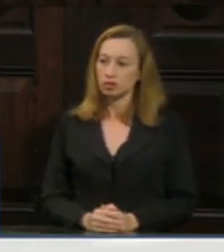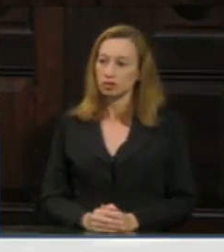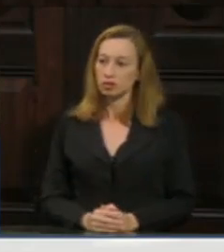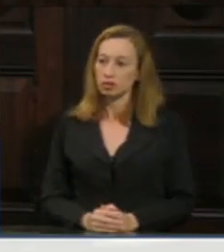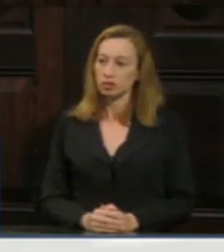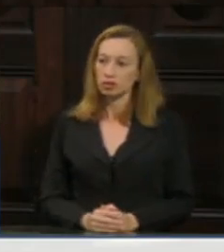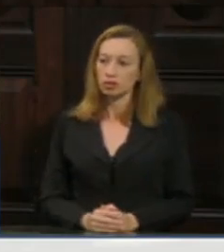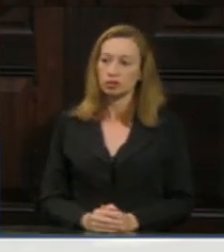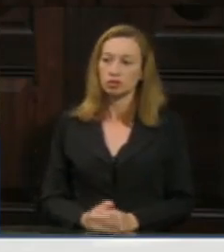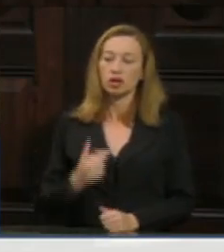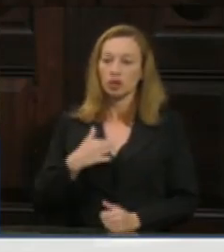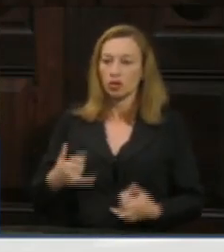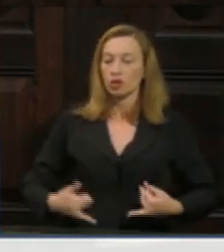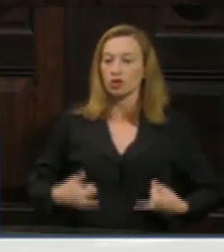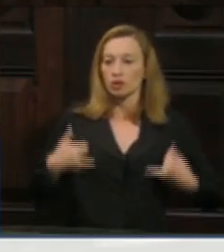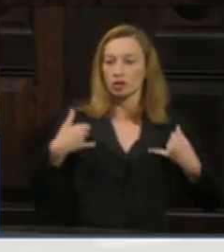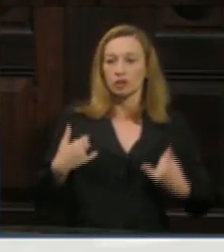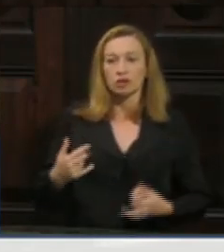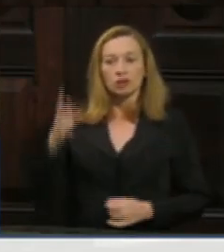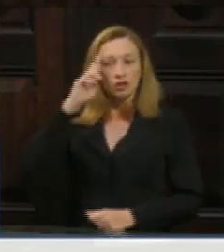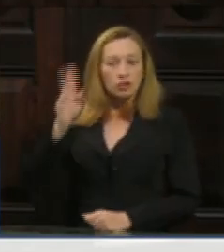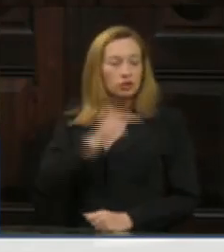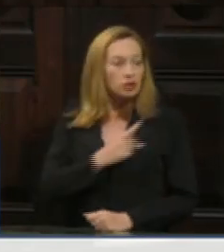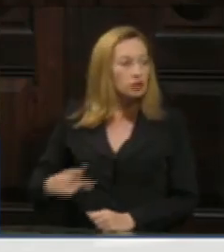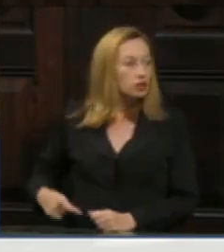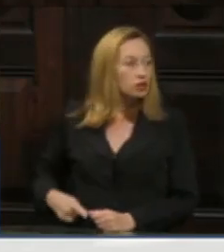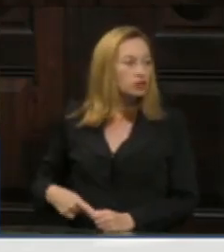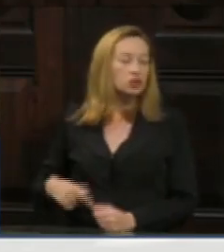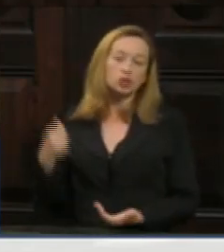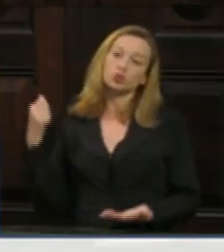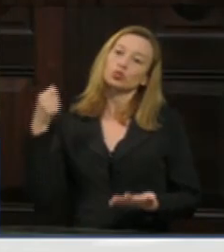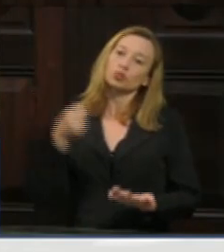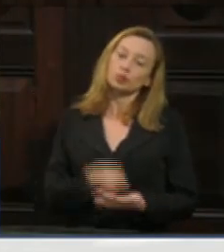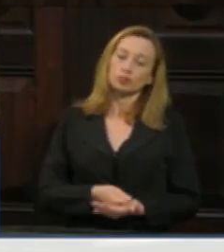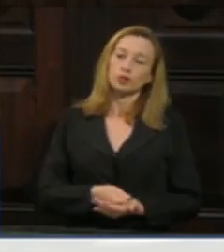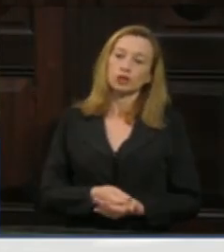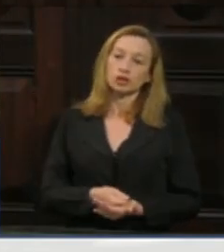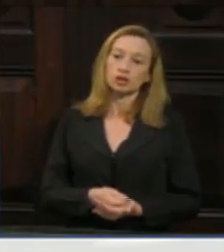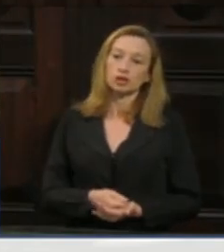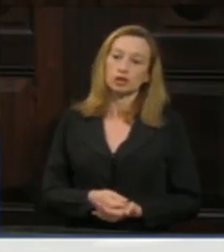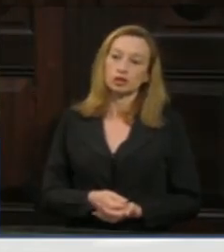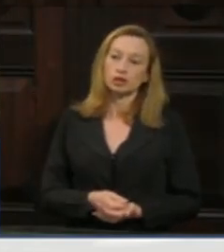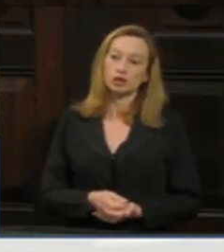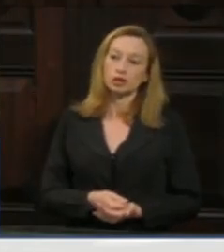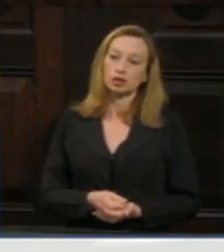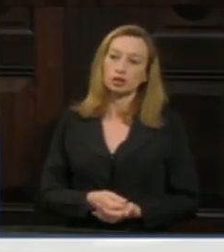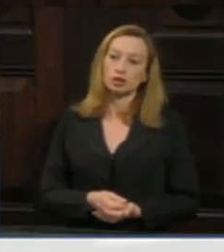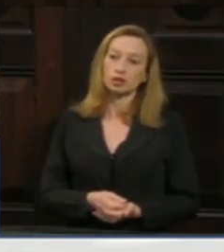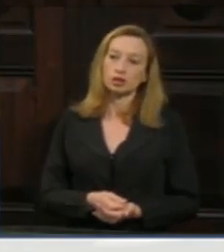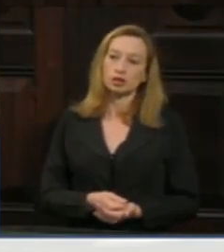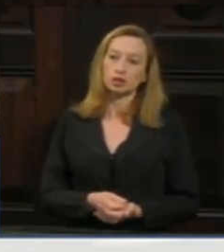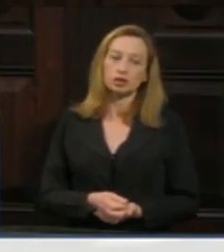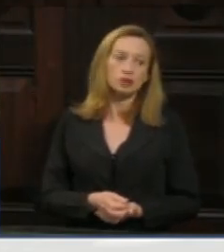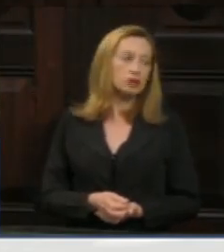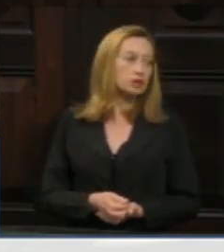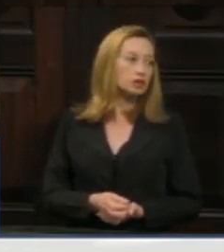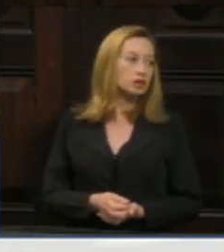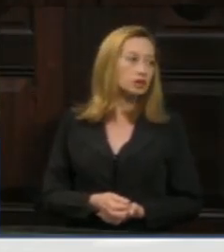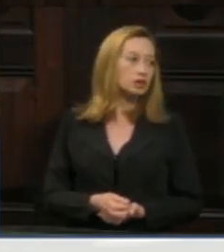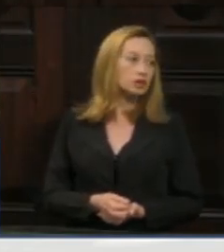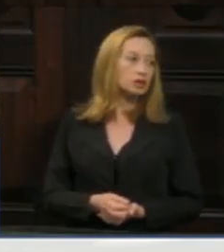integralmente da tarefa que nos é de dever, para que, quando chegar o